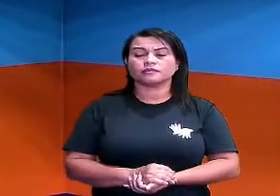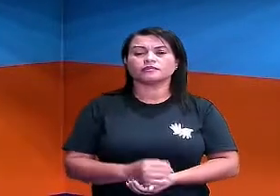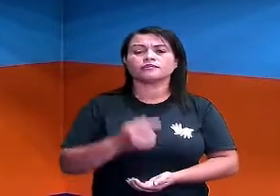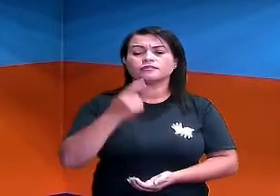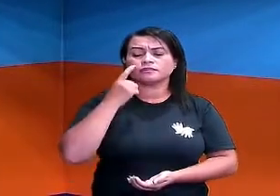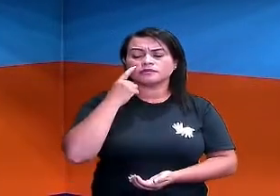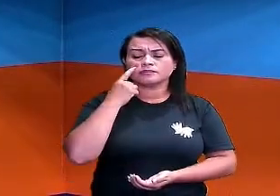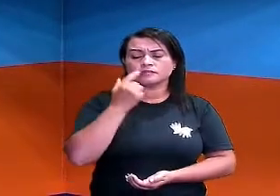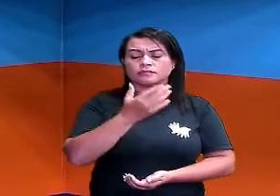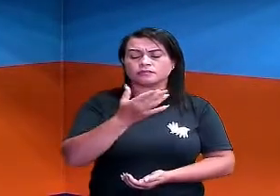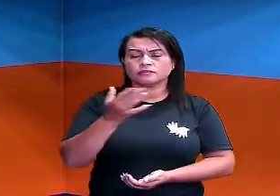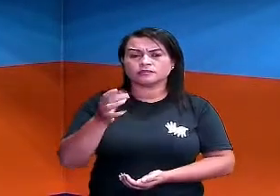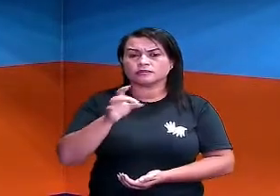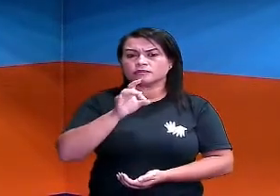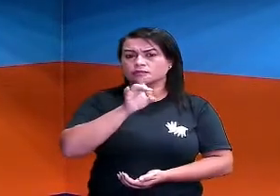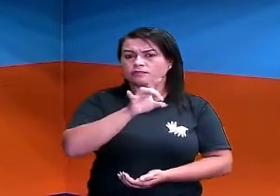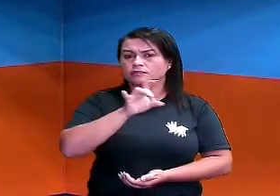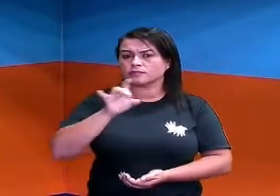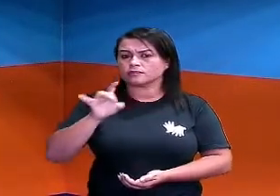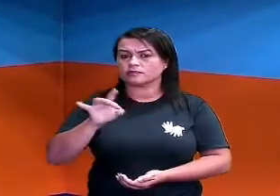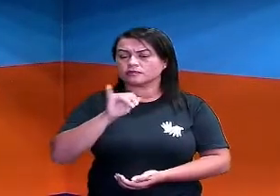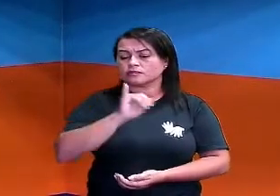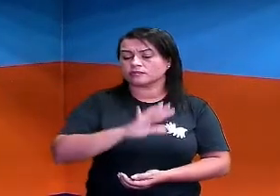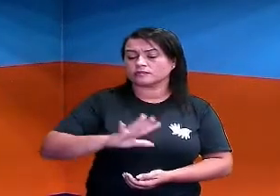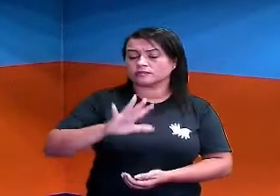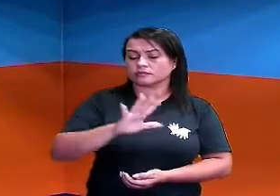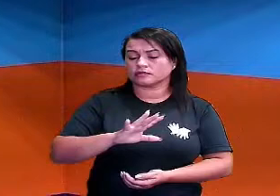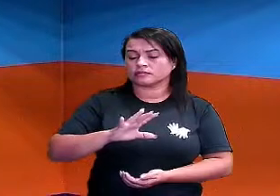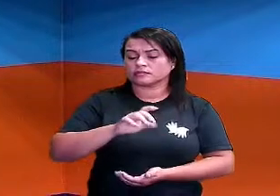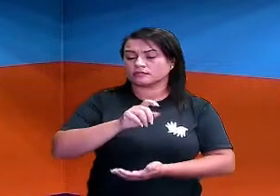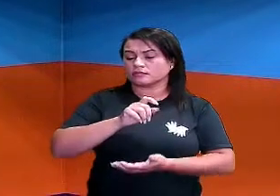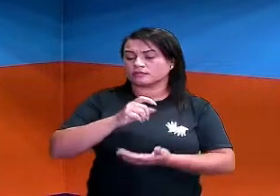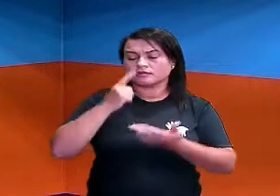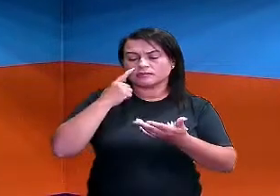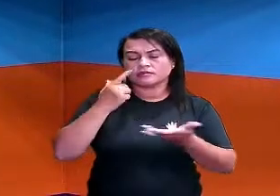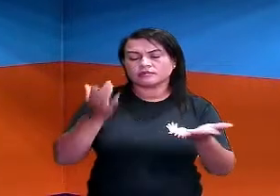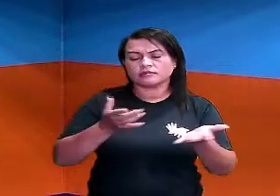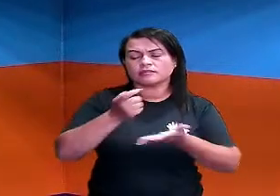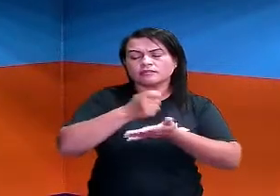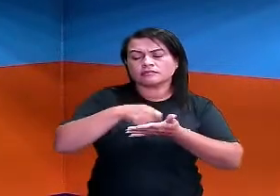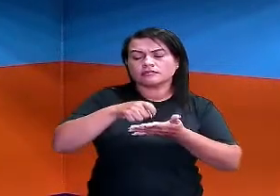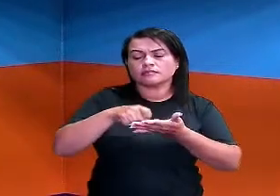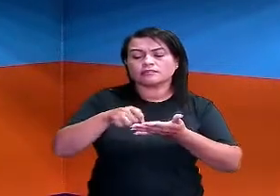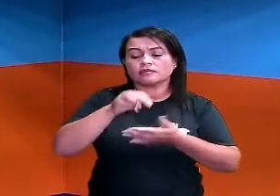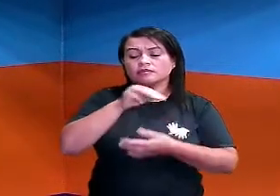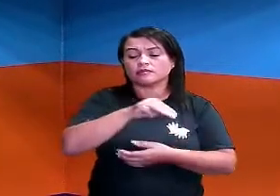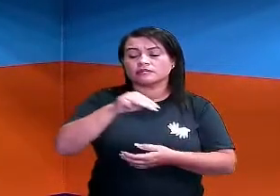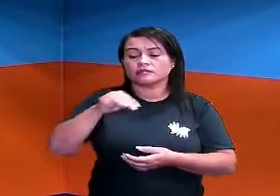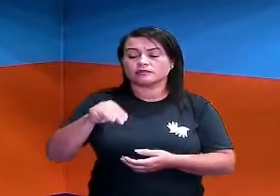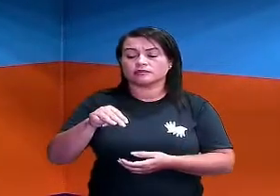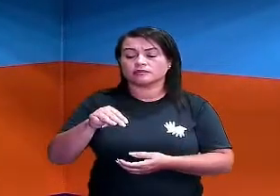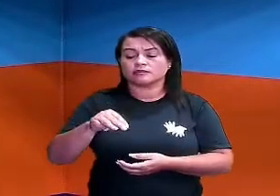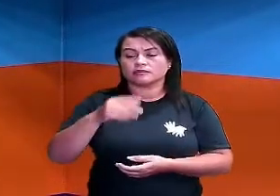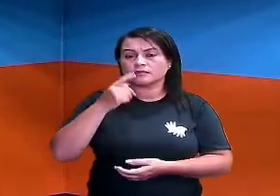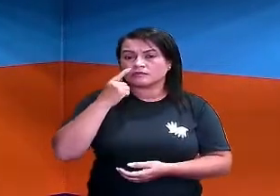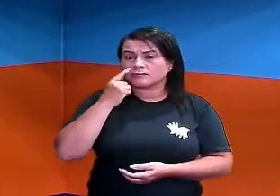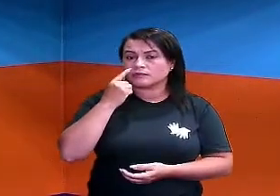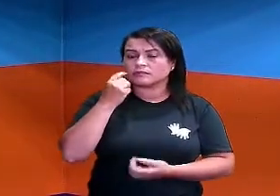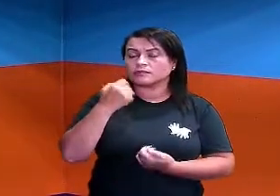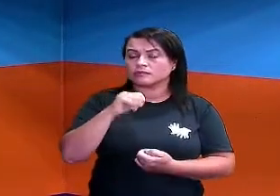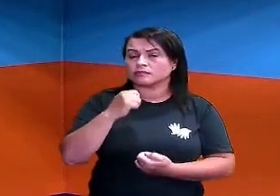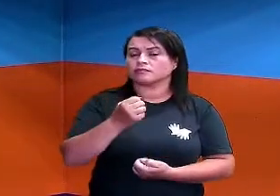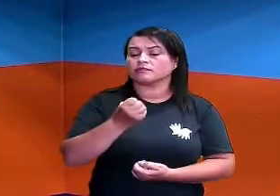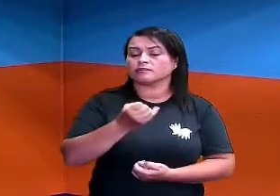Observe cada objeto da foto e registre o comprimento deles em milímetros, tá certo? Você vai ter que